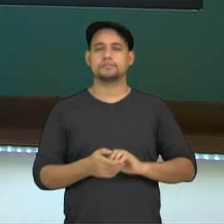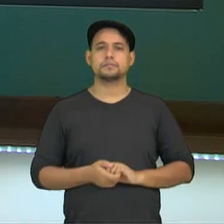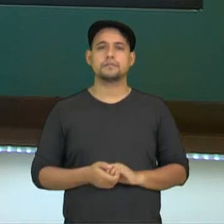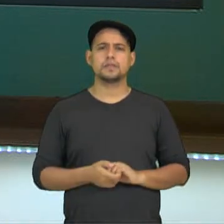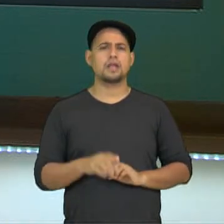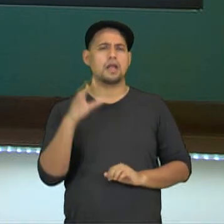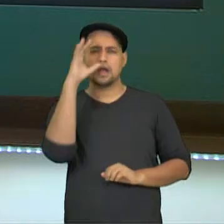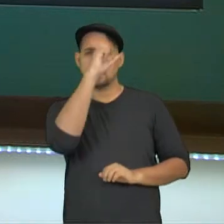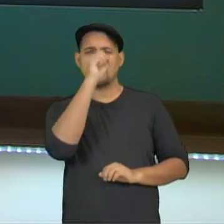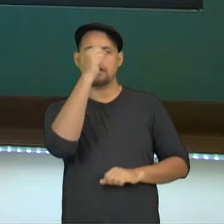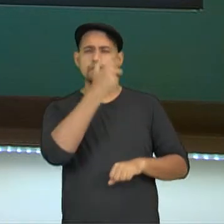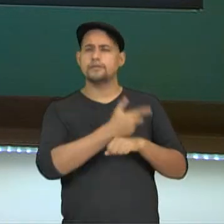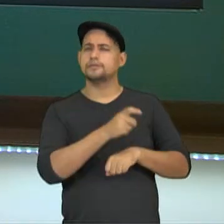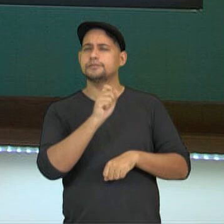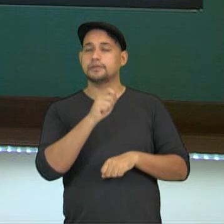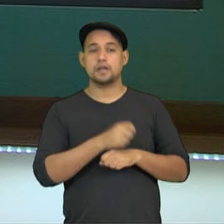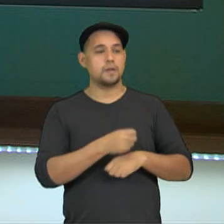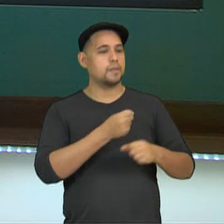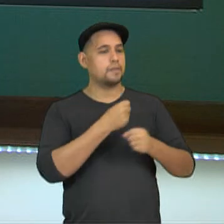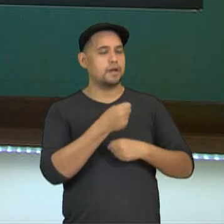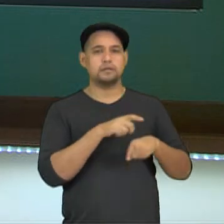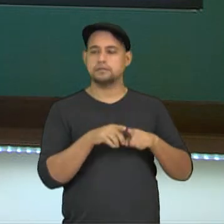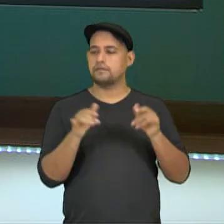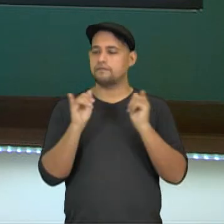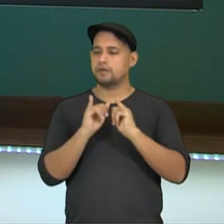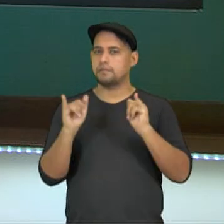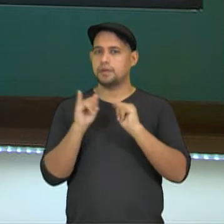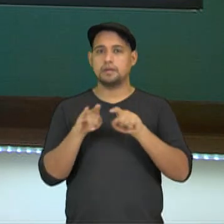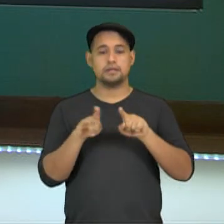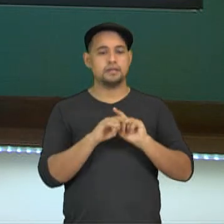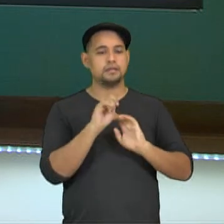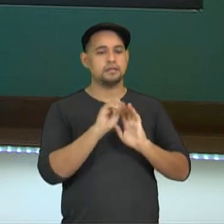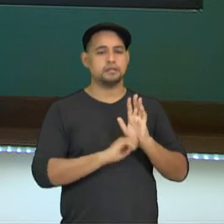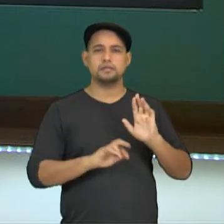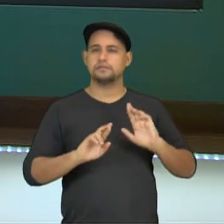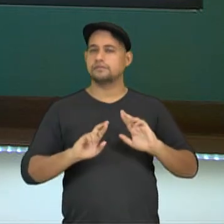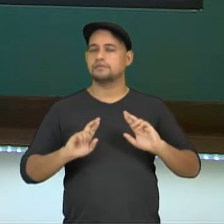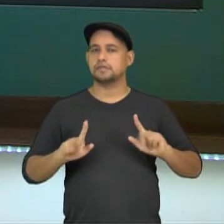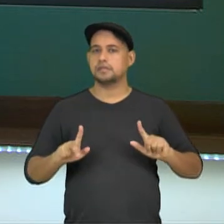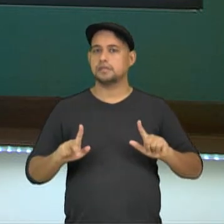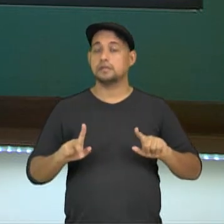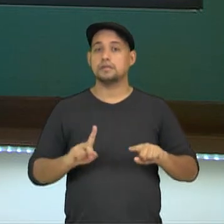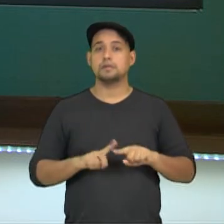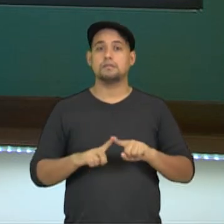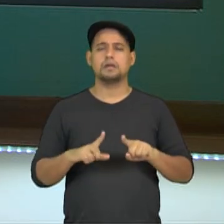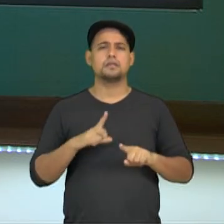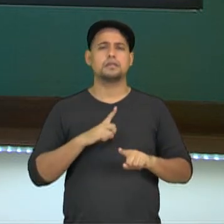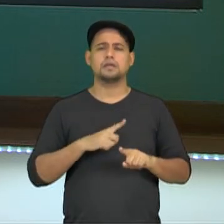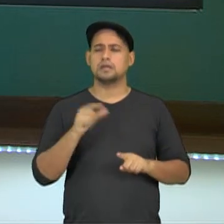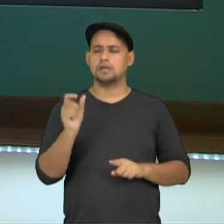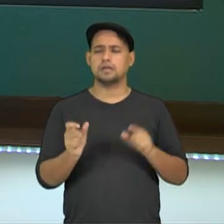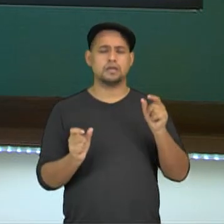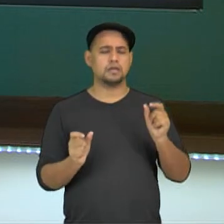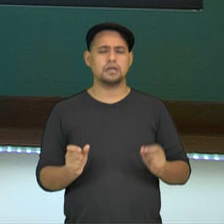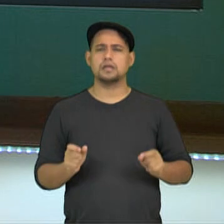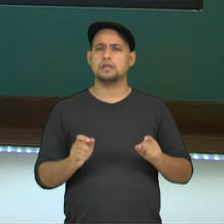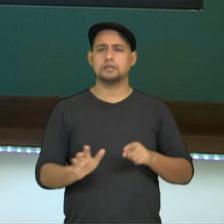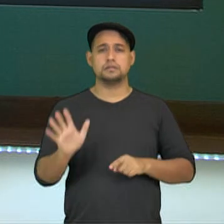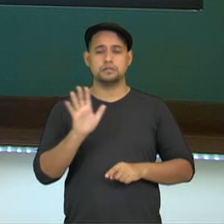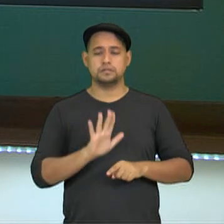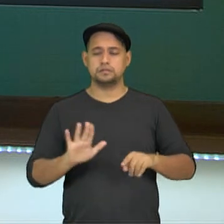O que aprendemos nesse vídeo? Reportagem e notícia são textos diferentes, embora sejam característicos do